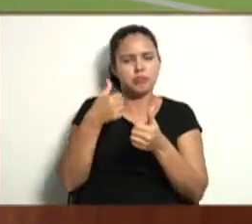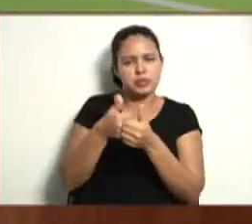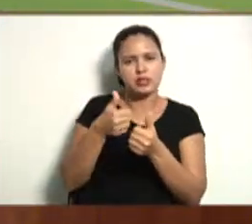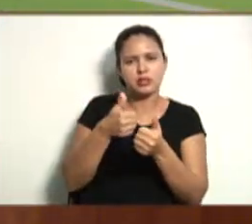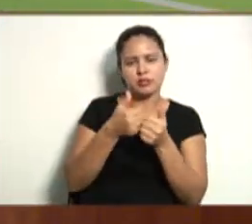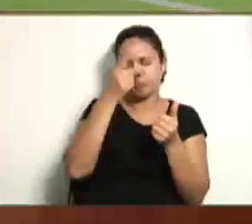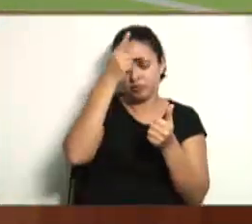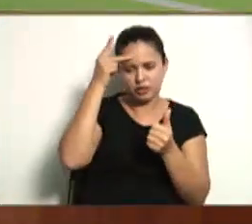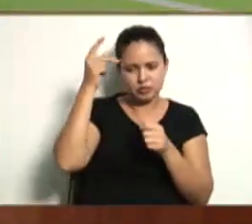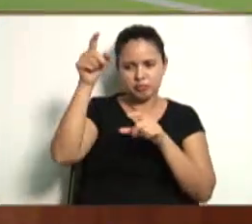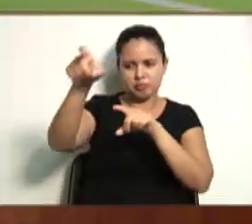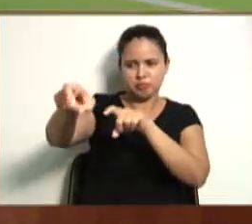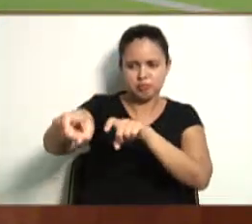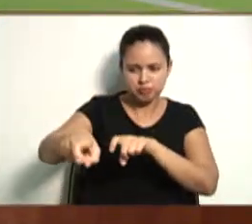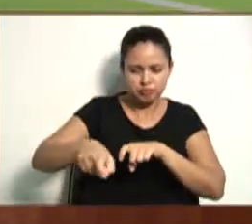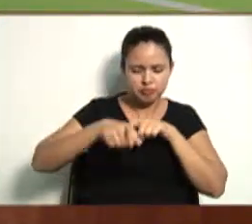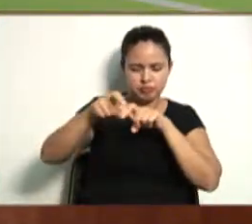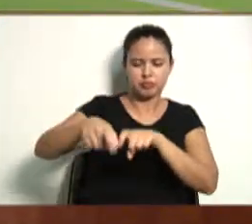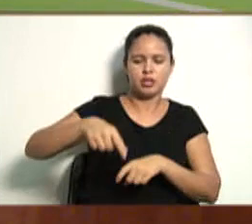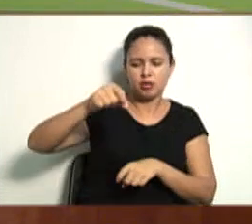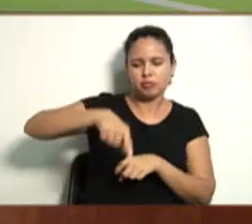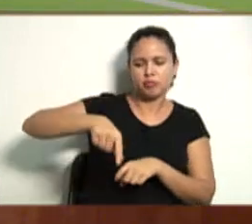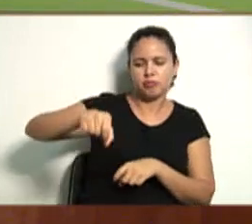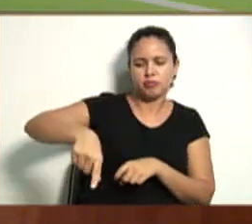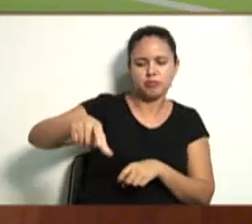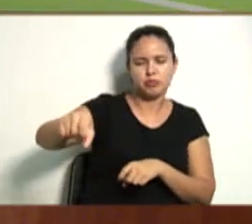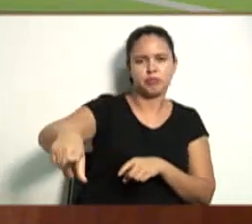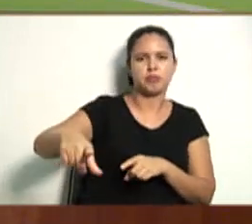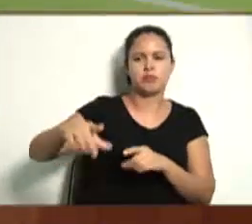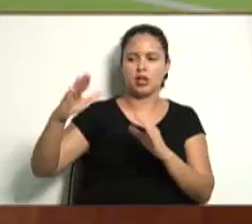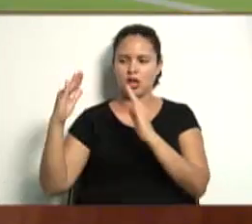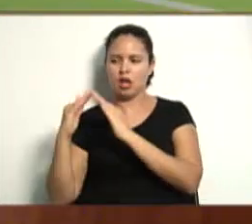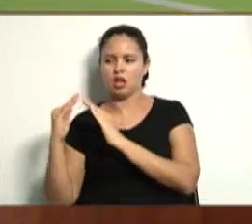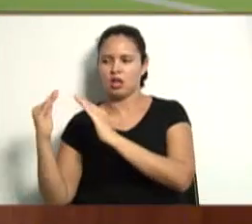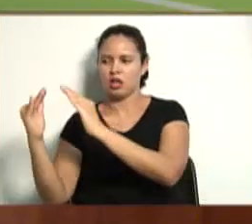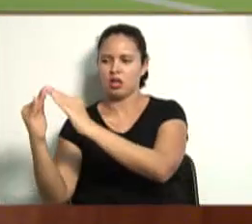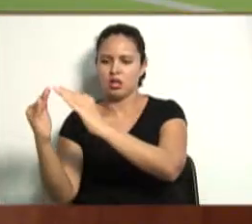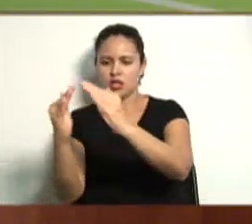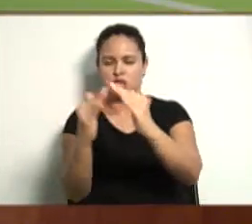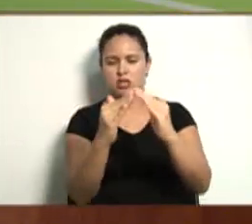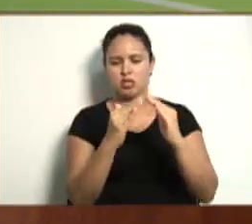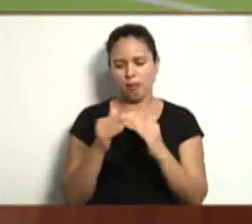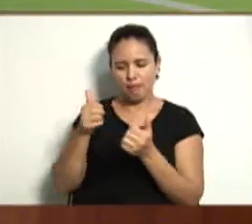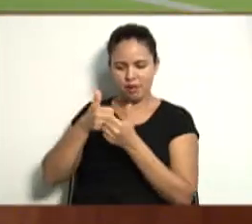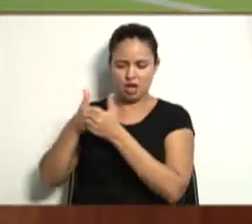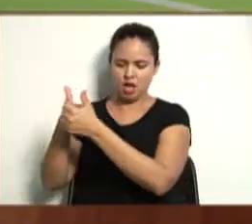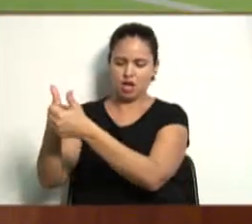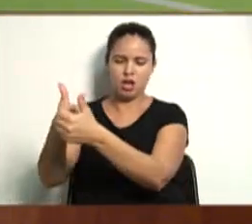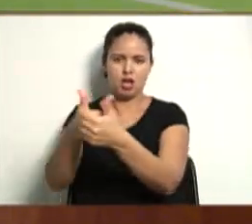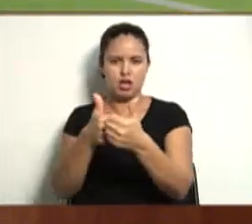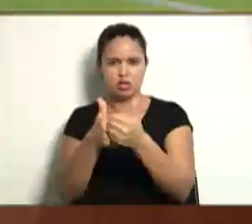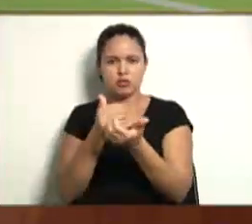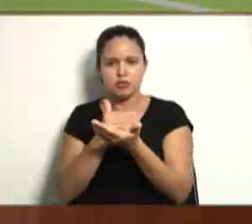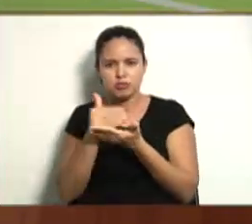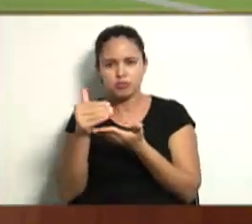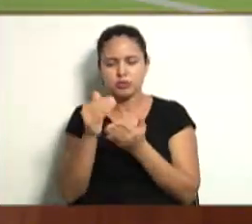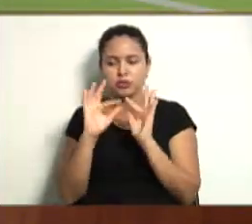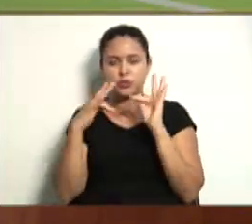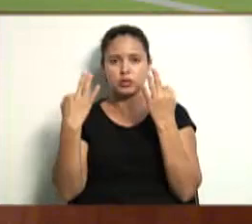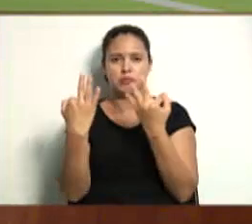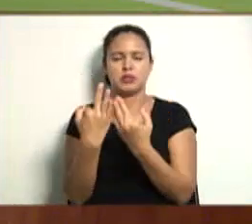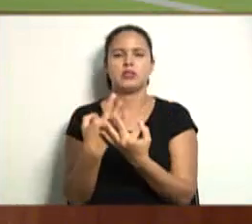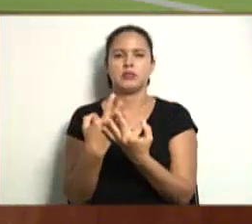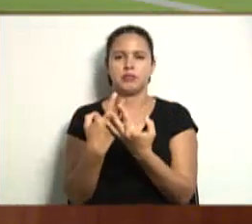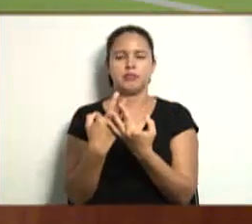em um mesmo ambiente, começaram a formar famílias. Note que ele transformou a